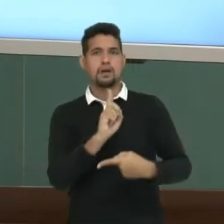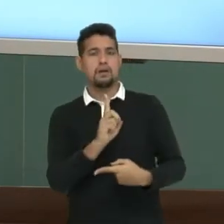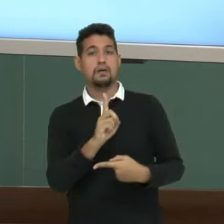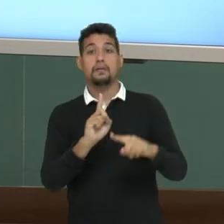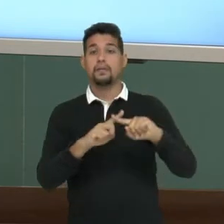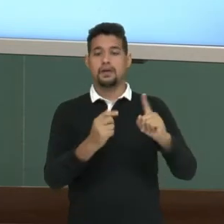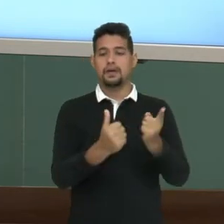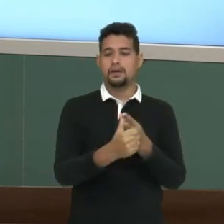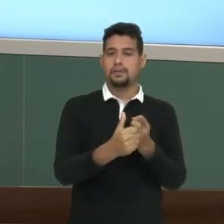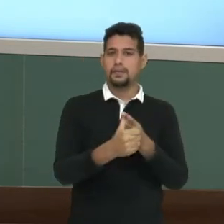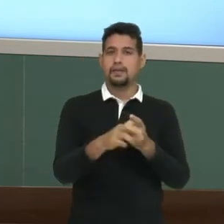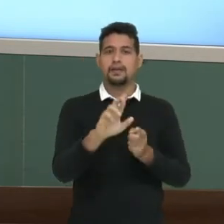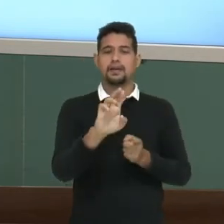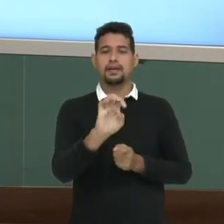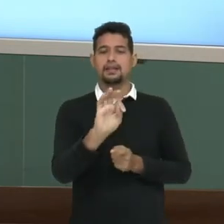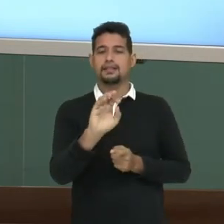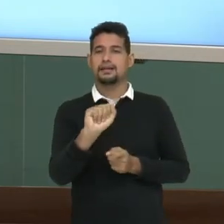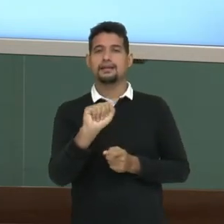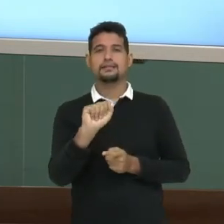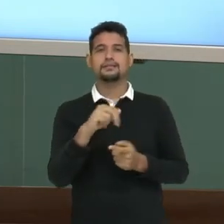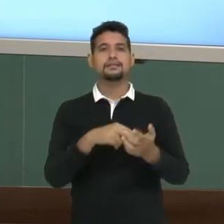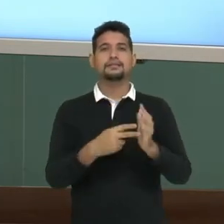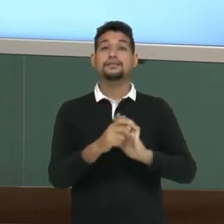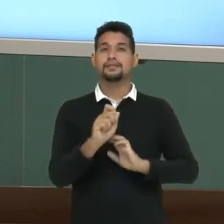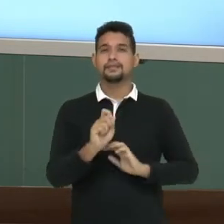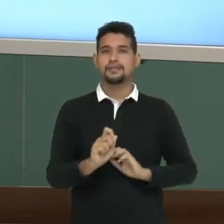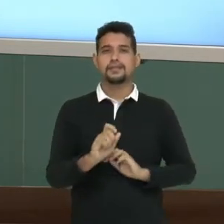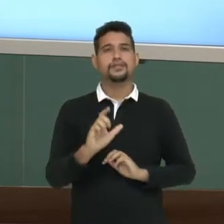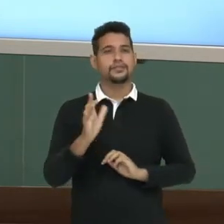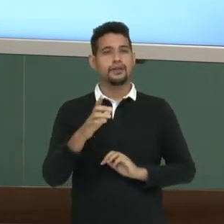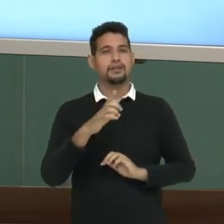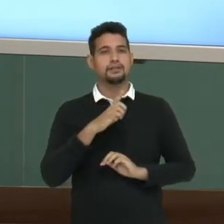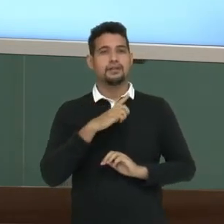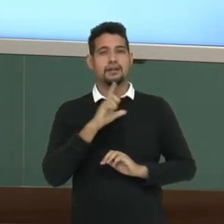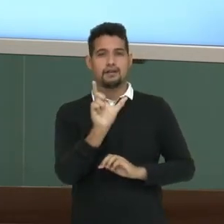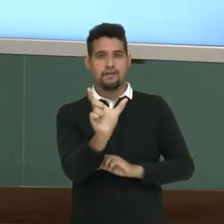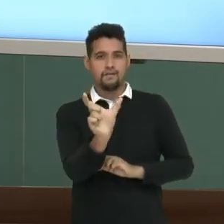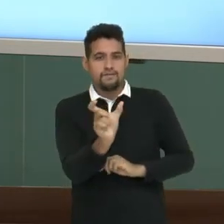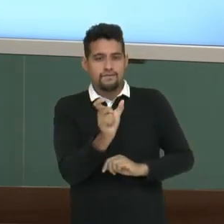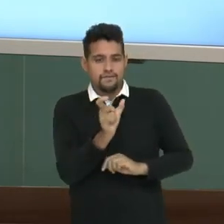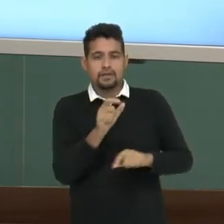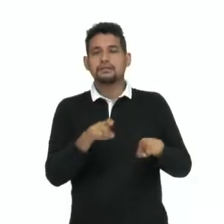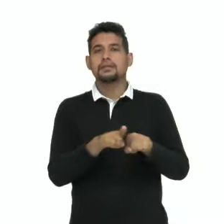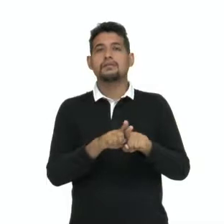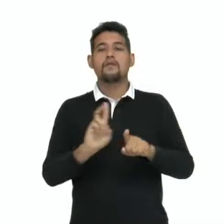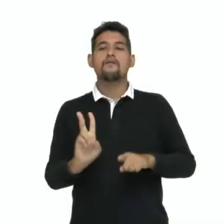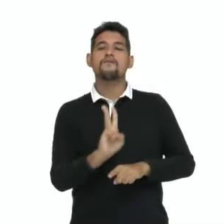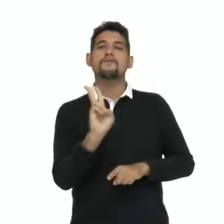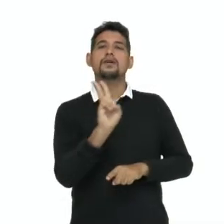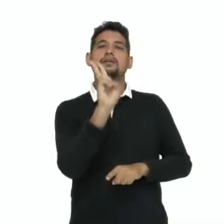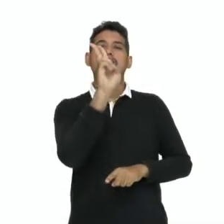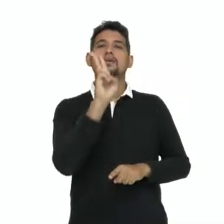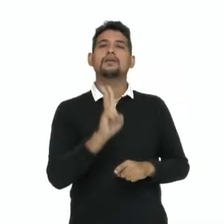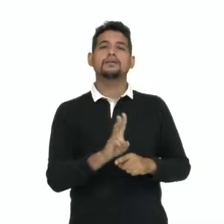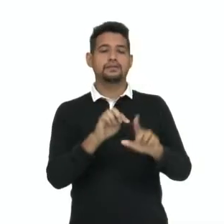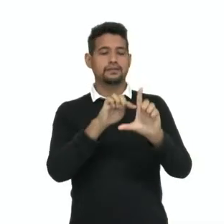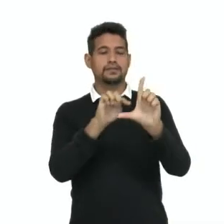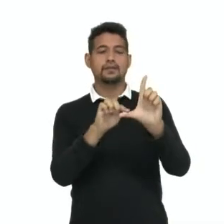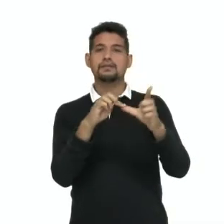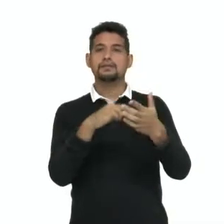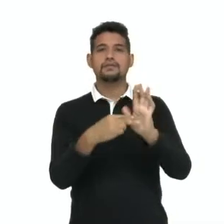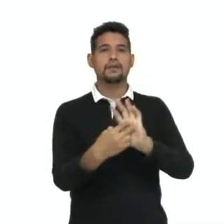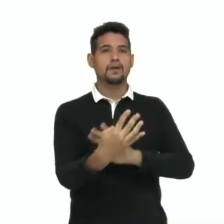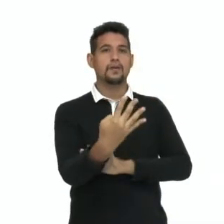a primeira reta aqui já está na forma reduzida, então o valor do coeficiente angular aqui é